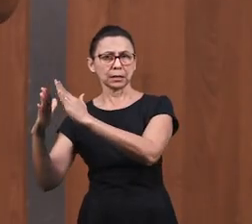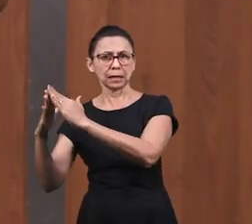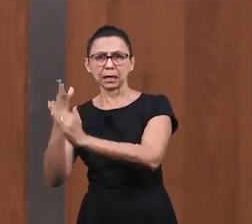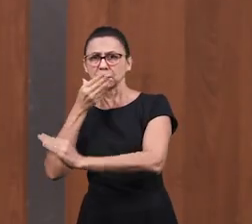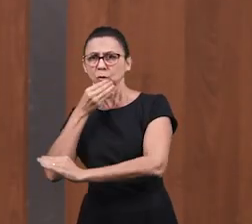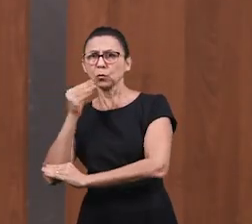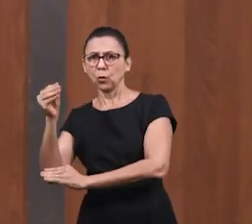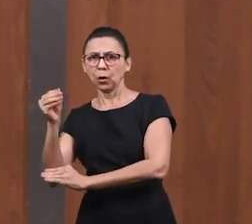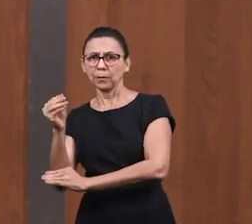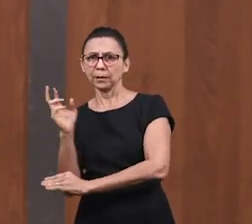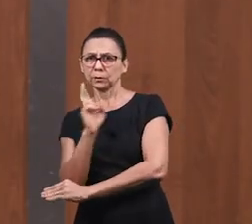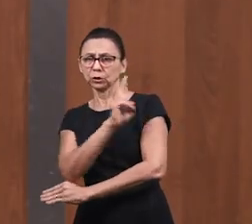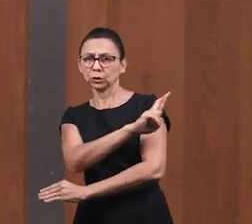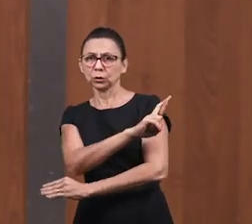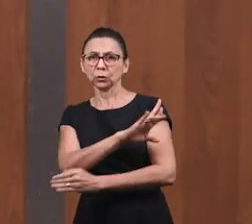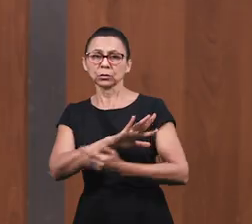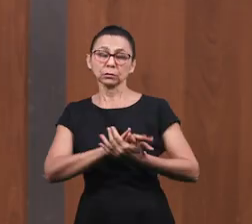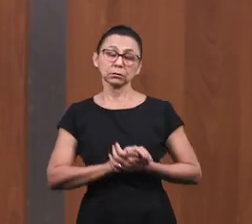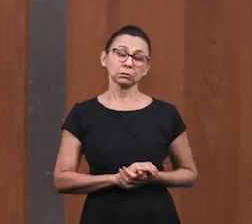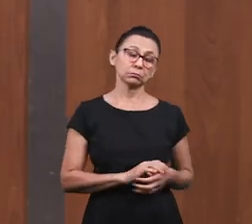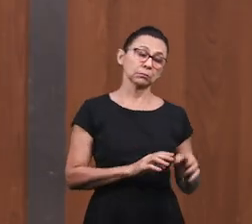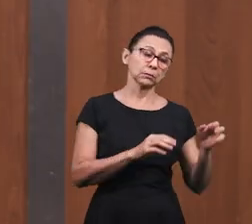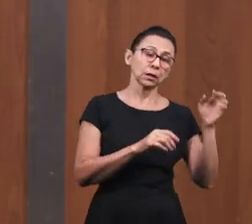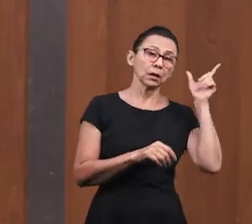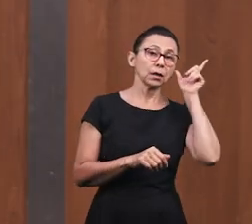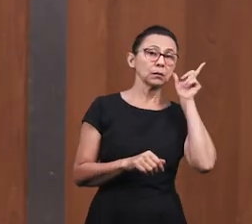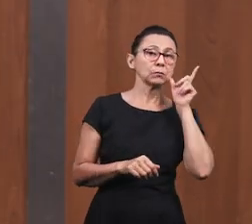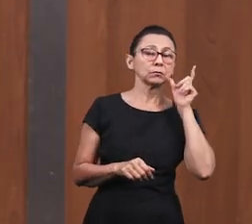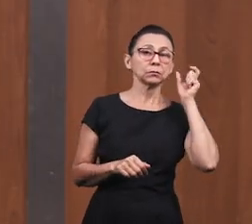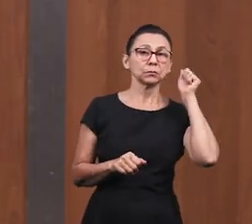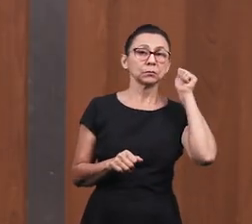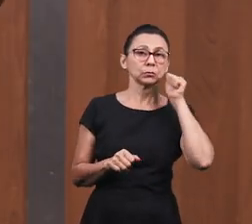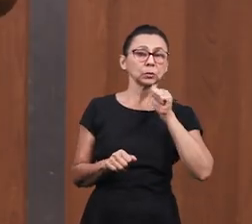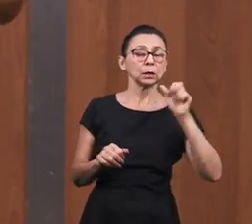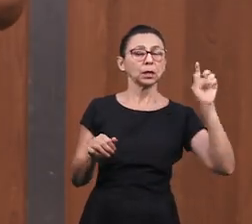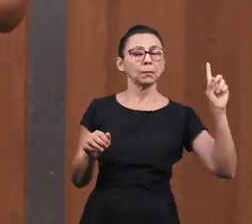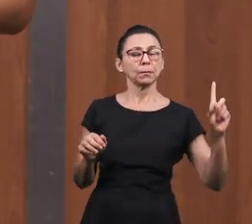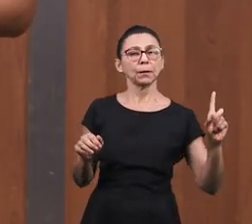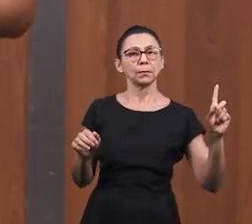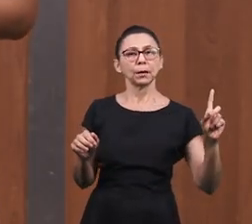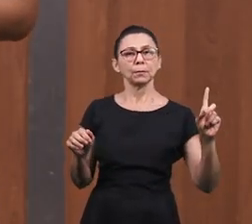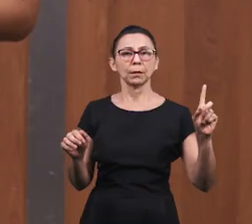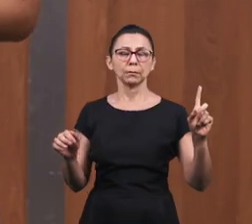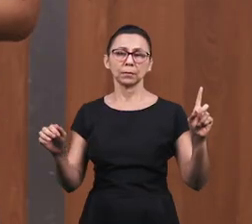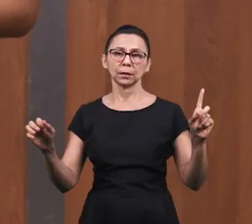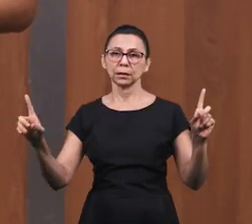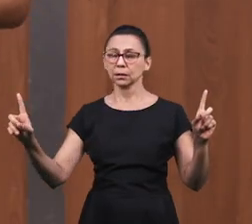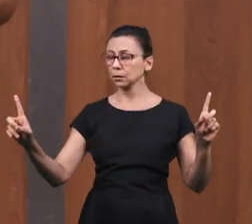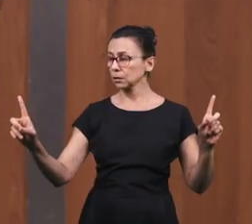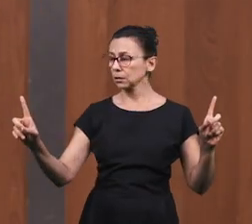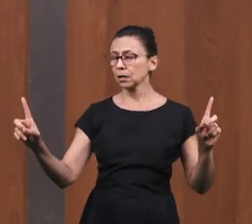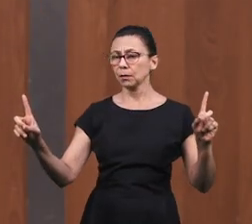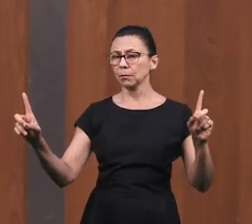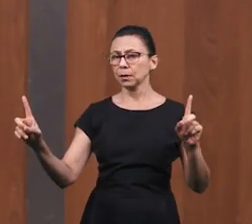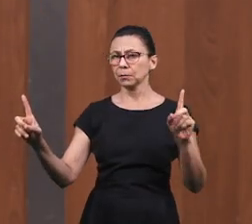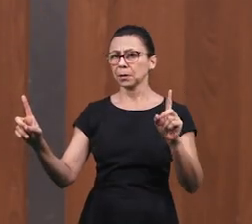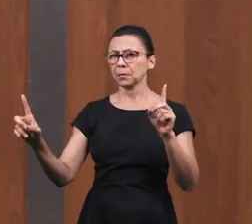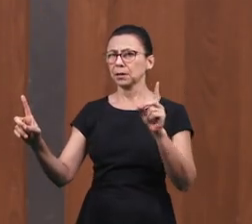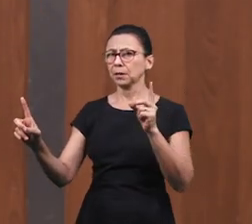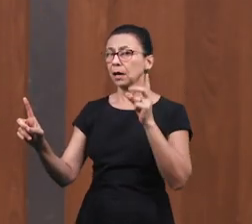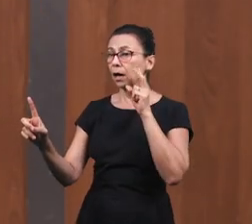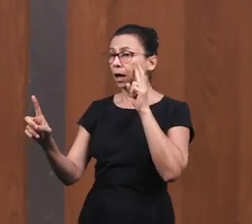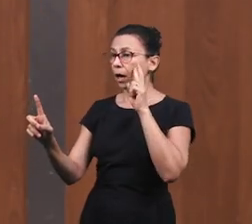até os pés de Jesus. Jesus estava à mesa, ela se colocou aos pés de Jesus e ela começou